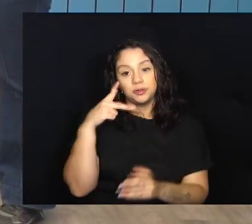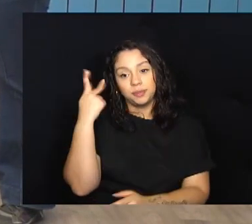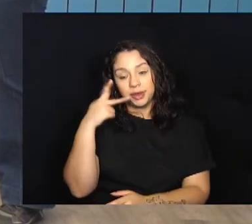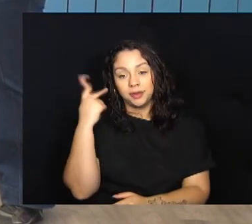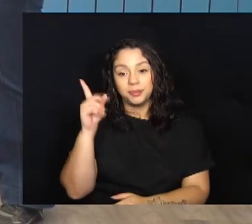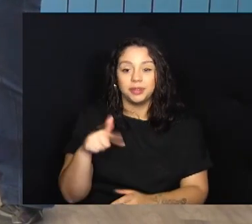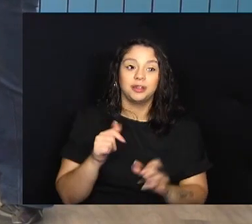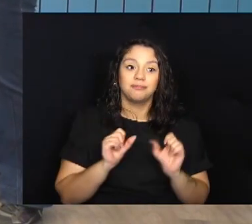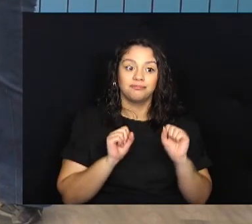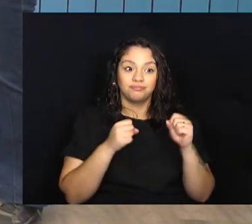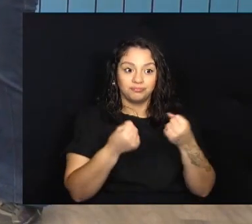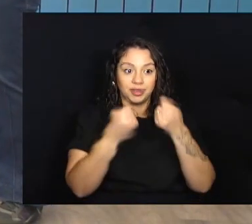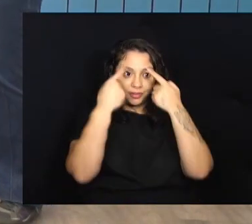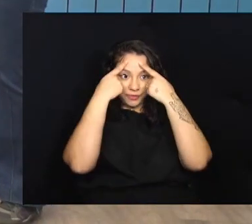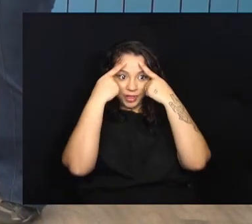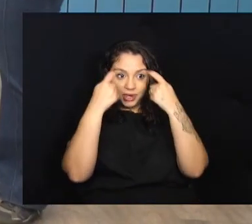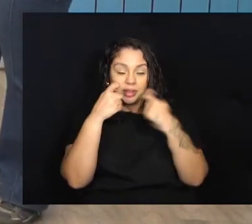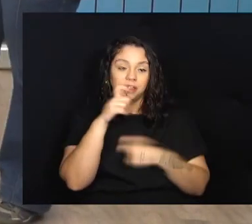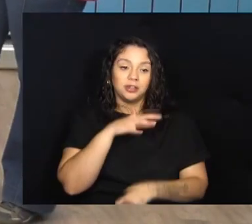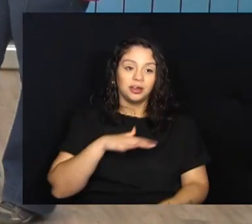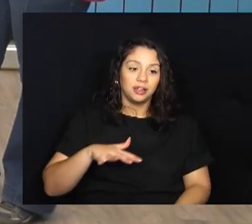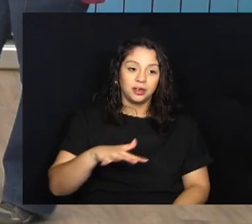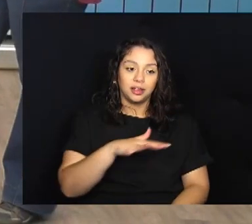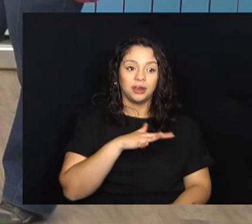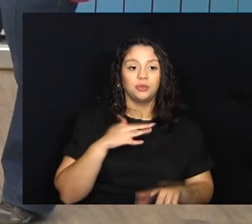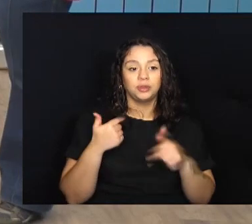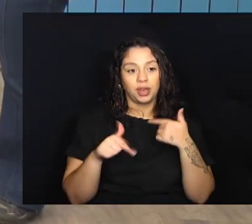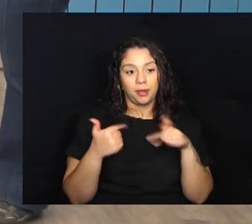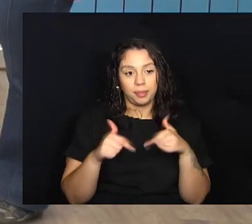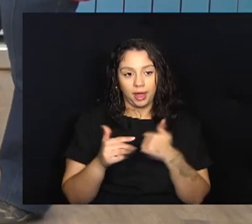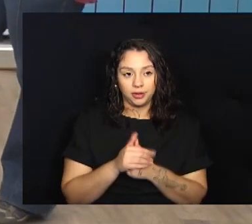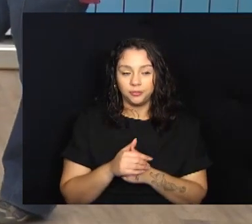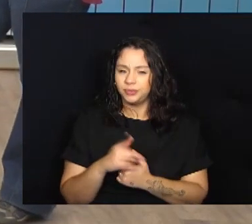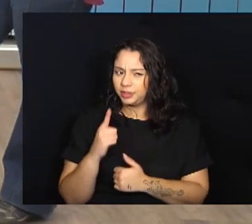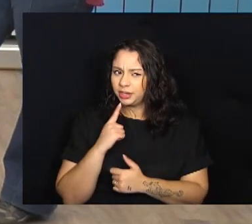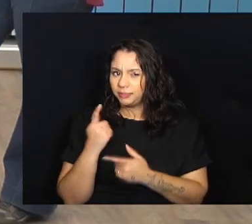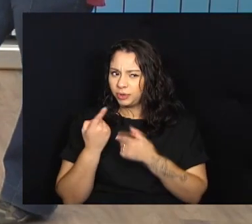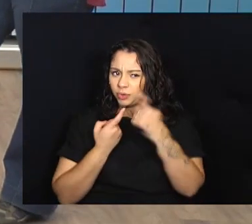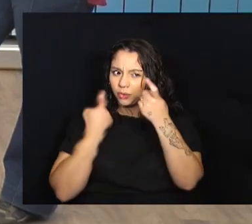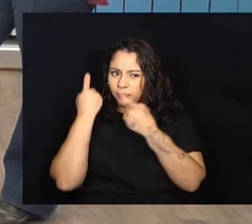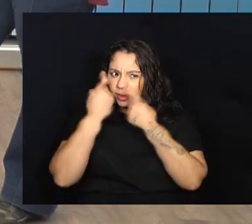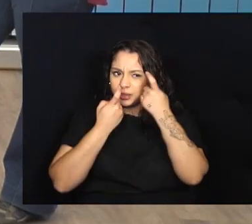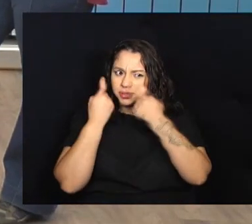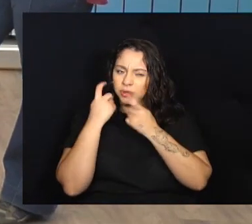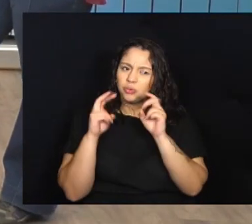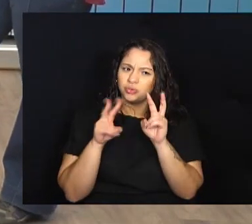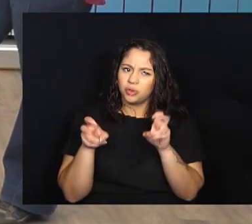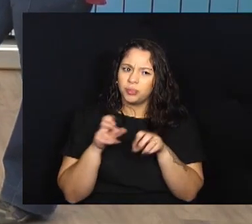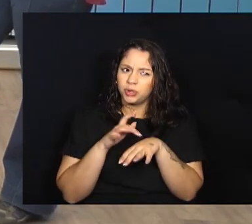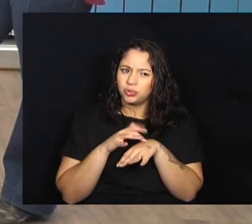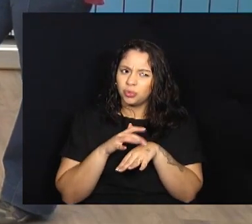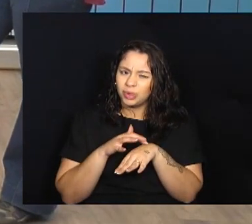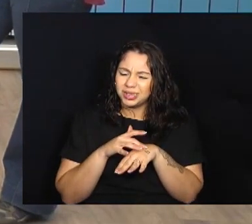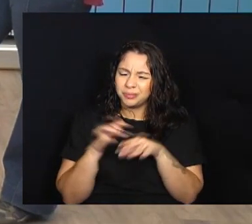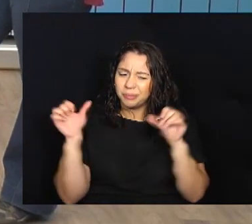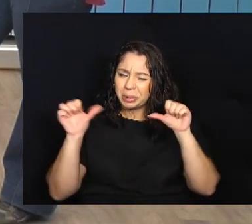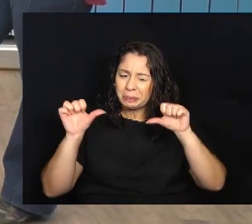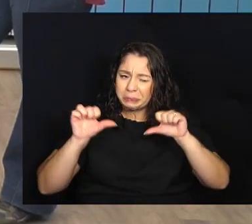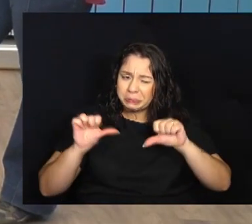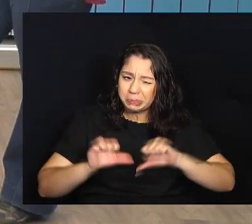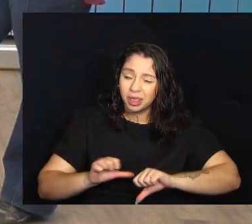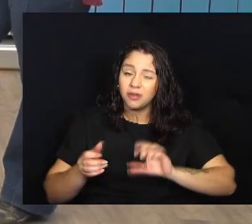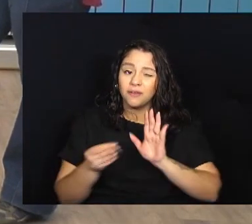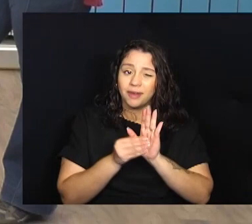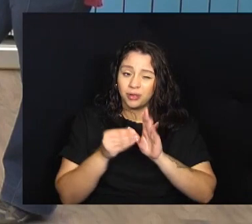às Violências Relacionadas ao Trabalho. Há uma preocupação sobre adoecimento, faltam